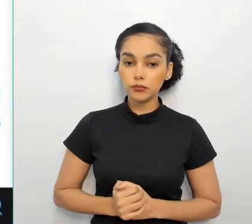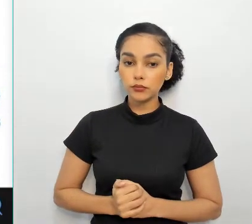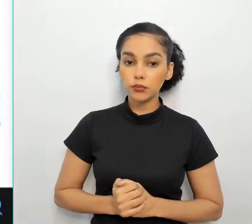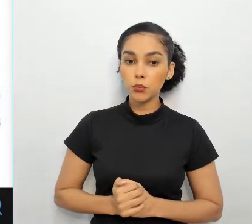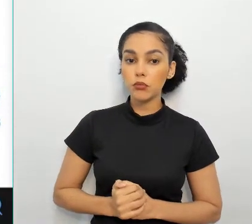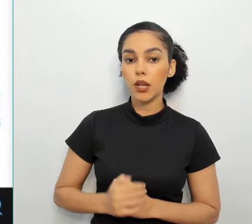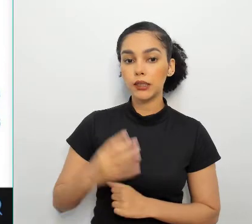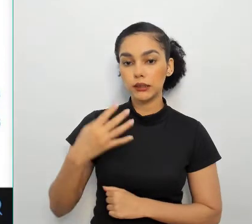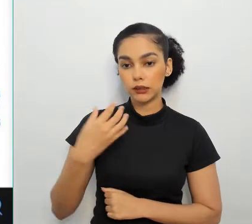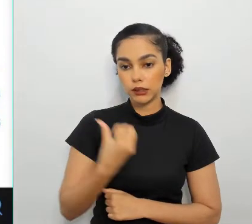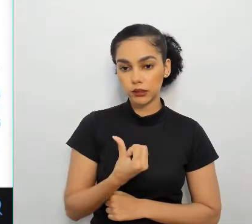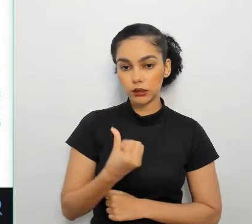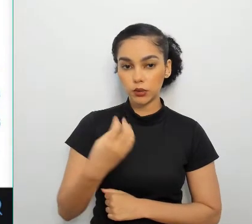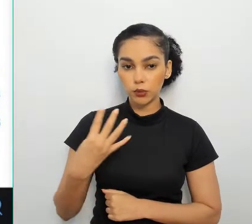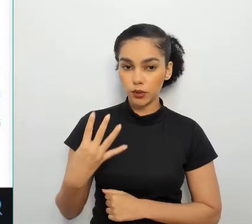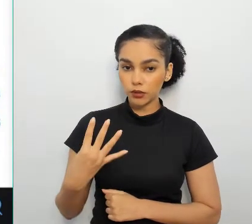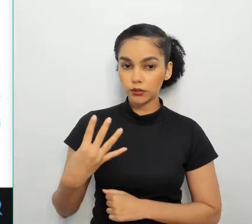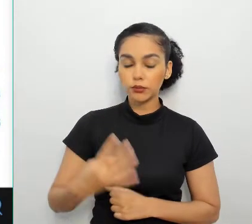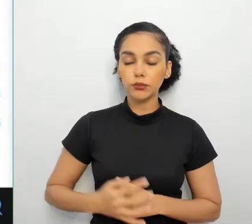64